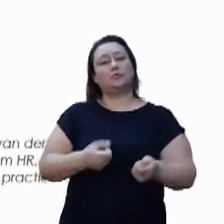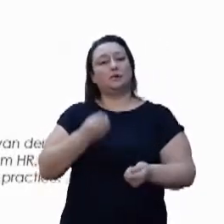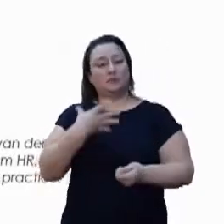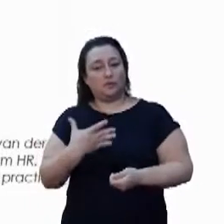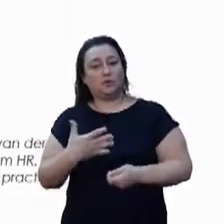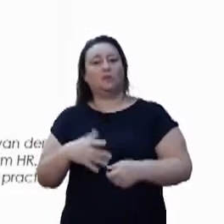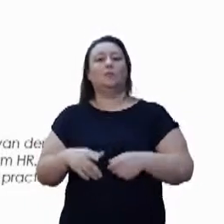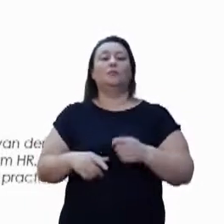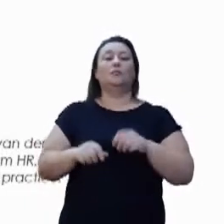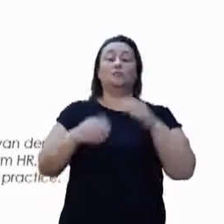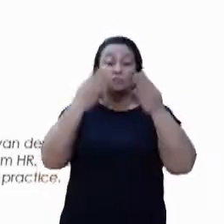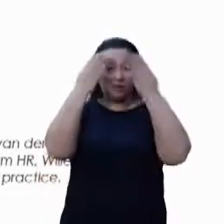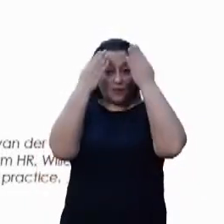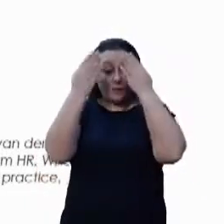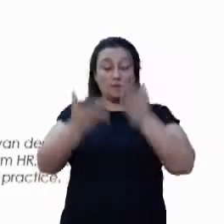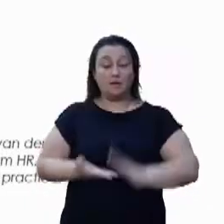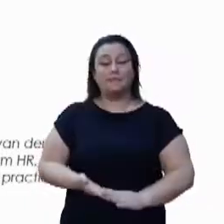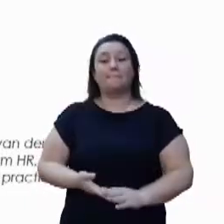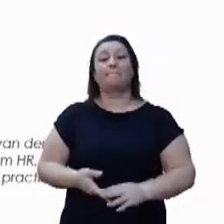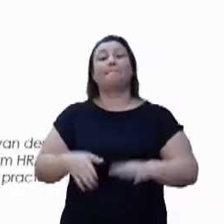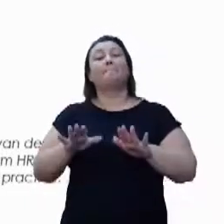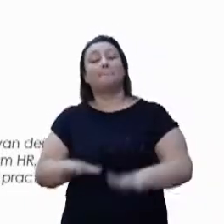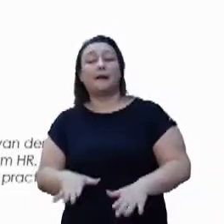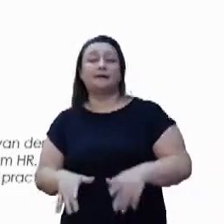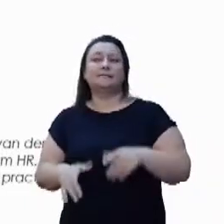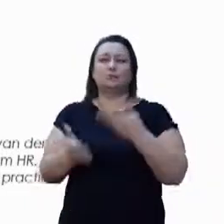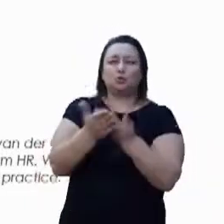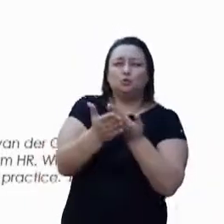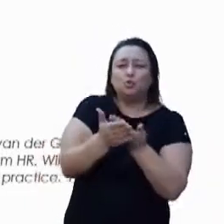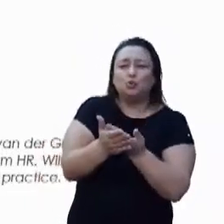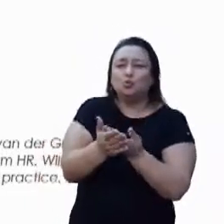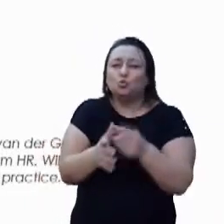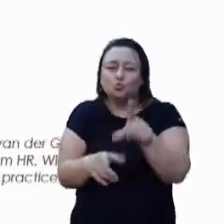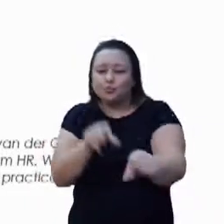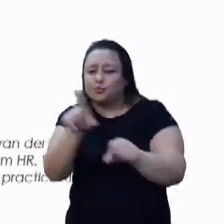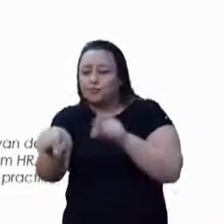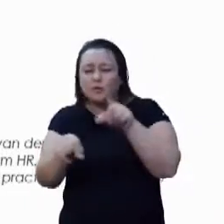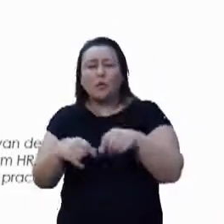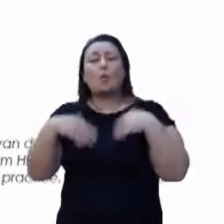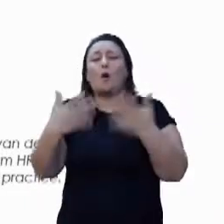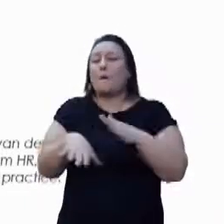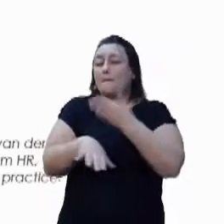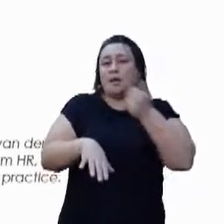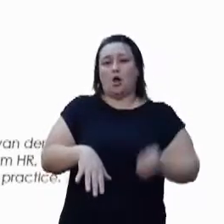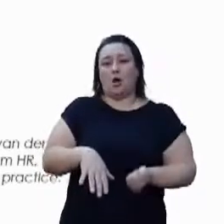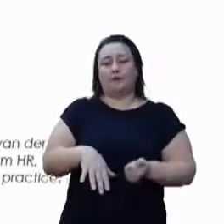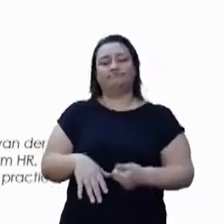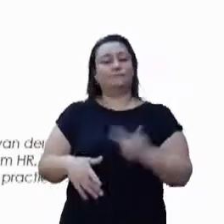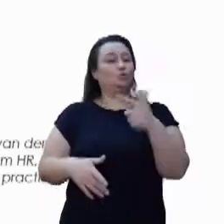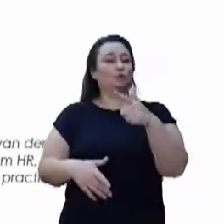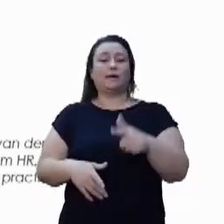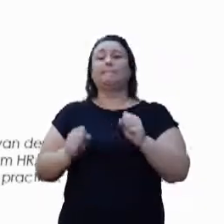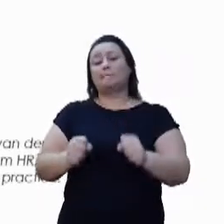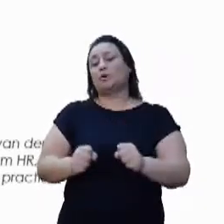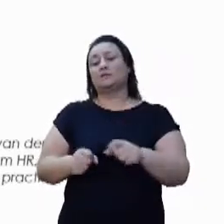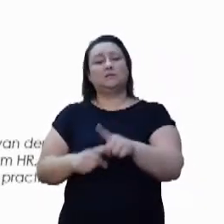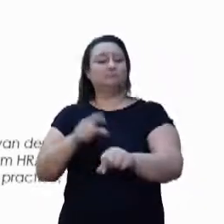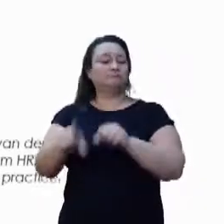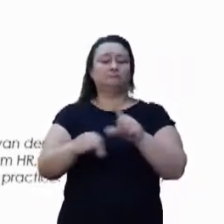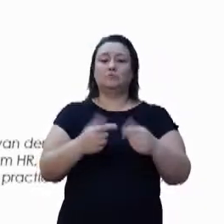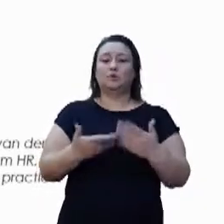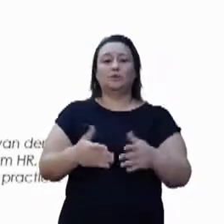com monoterapia. E não tem nenhum estudo que indique uma escolha ideal de tratamento antiepilético. Pode-se, eventualmente,